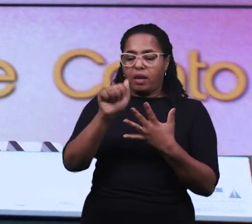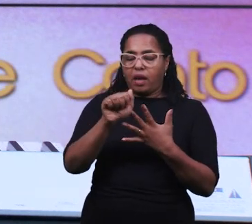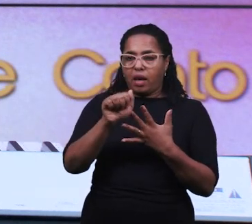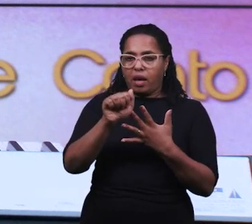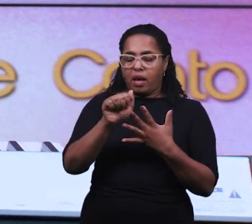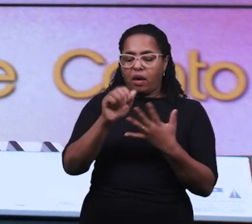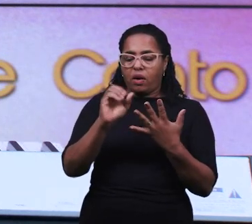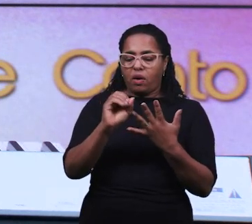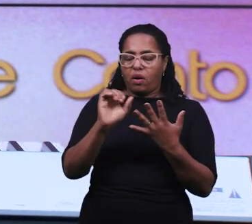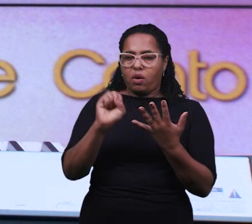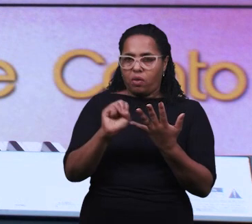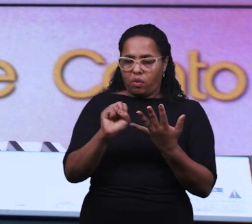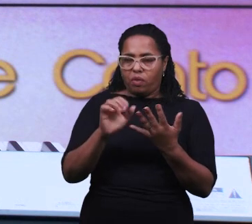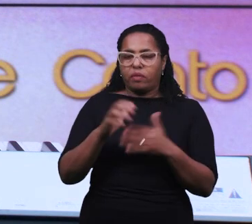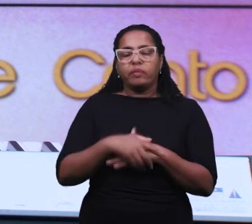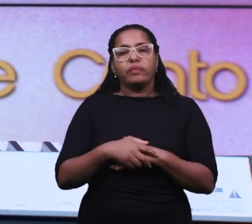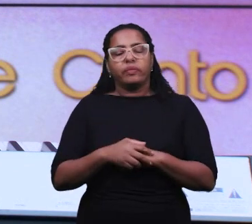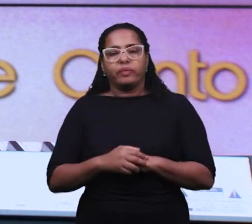U. I,